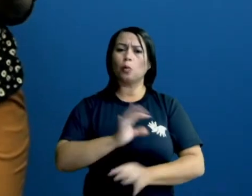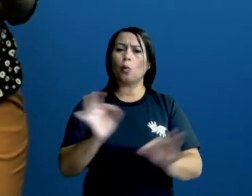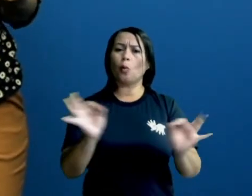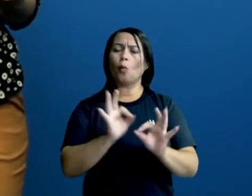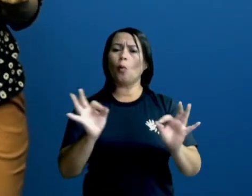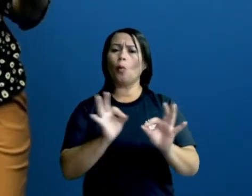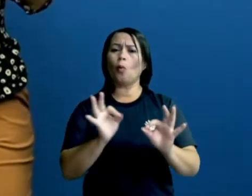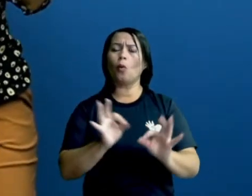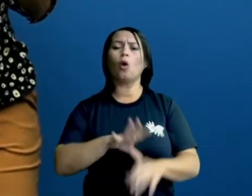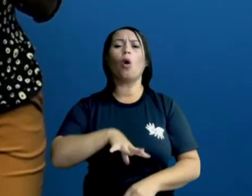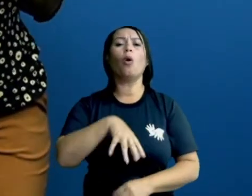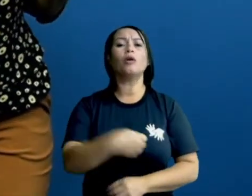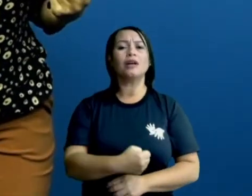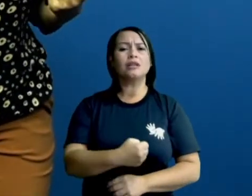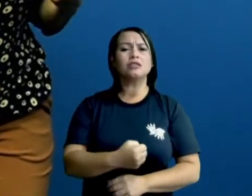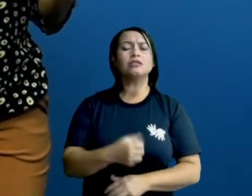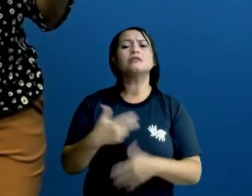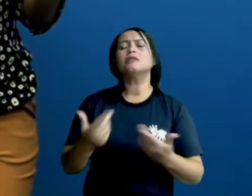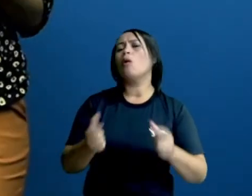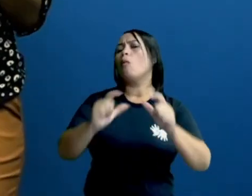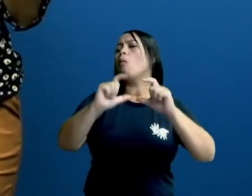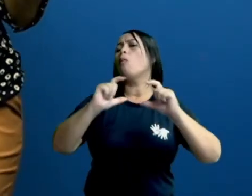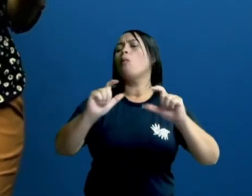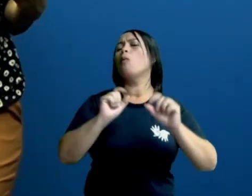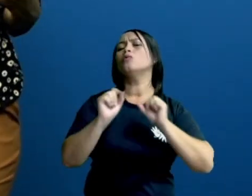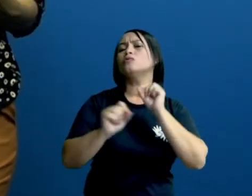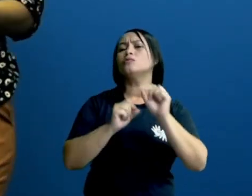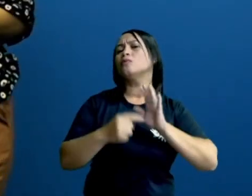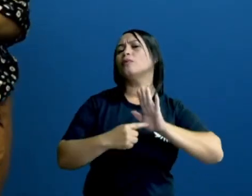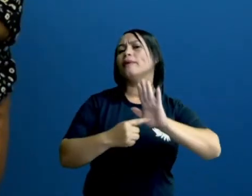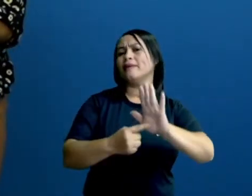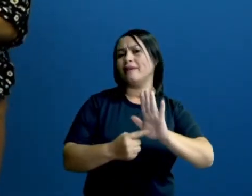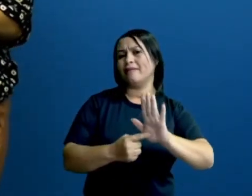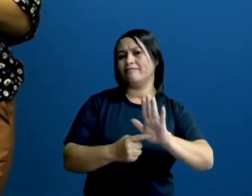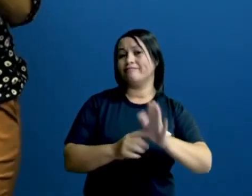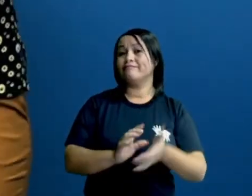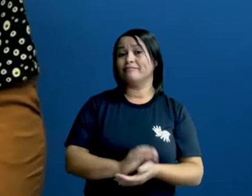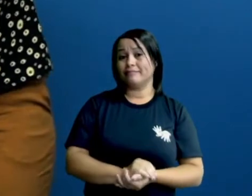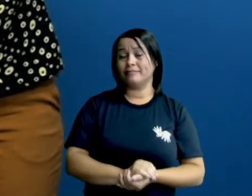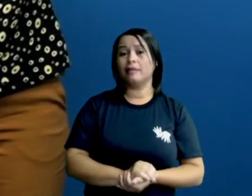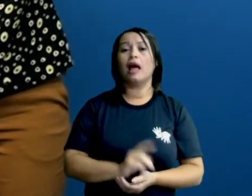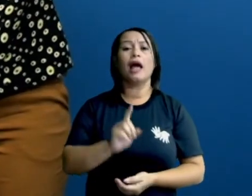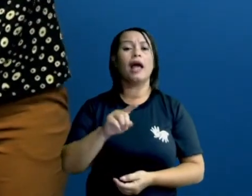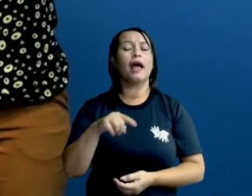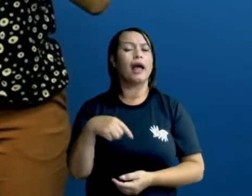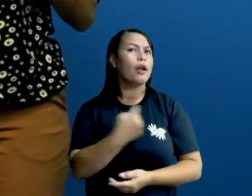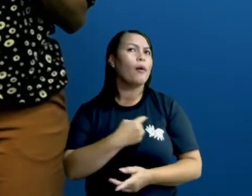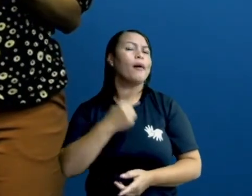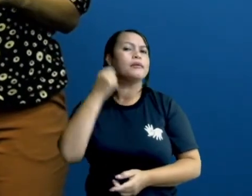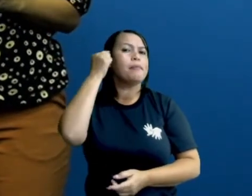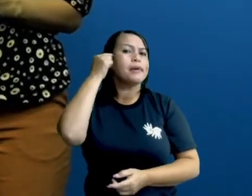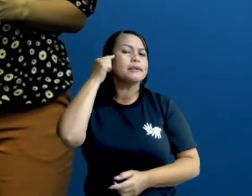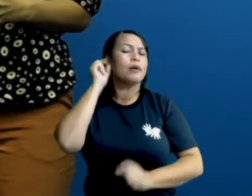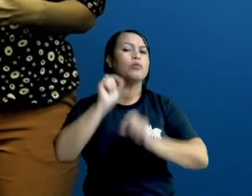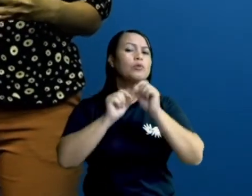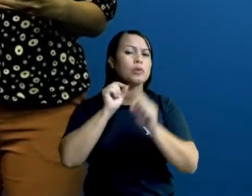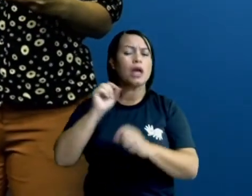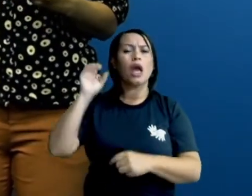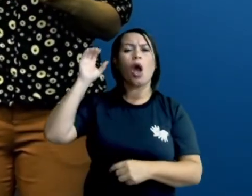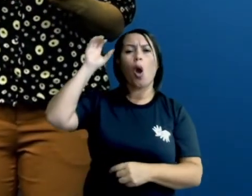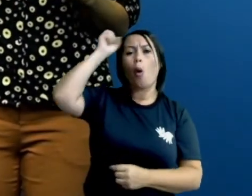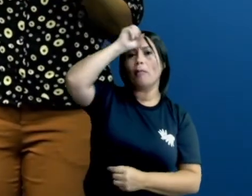destemido como lutador. Qual o destaque que a gente pode dar para isso? A gente pode